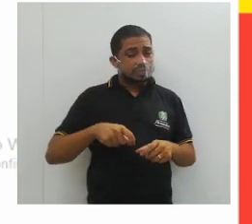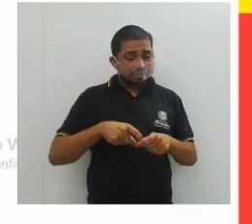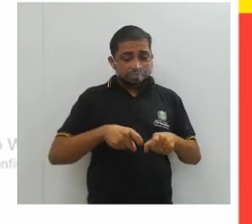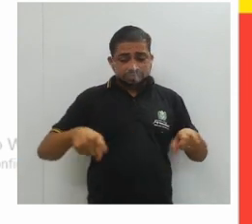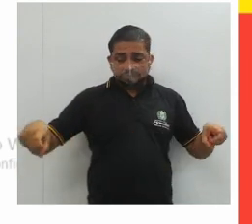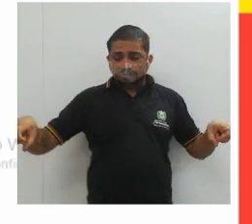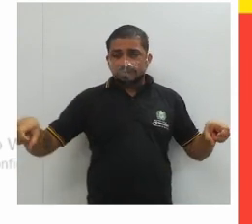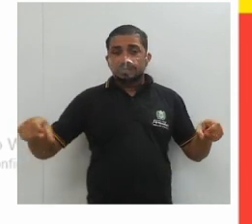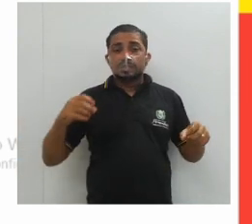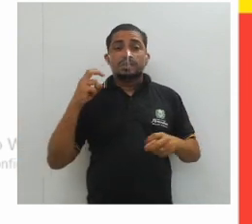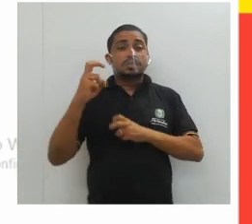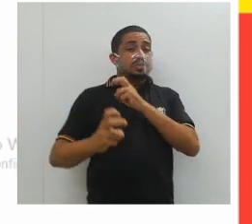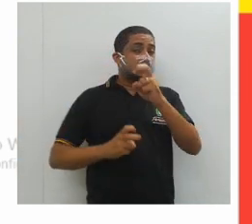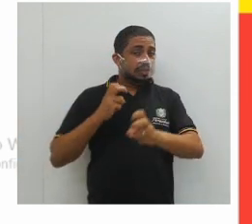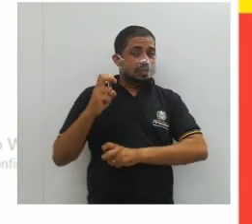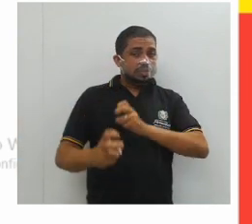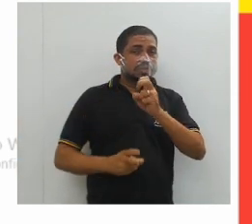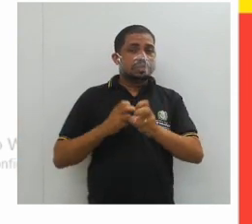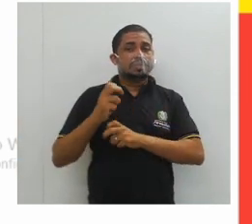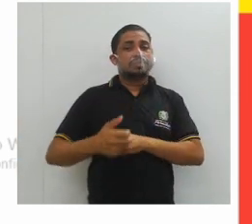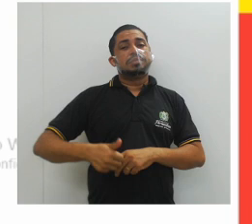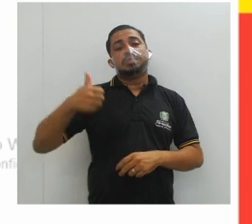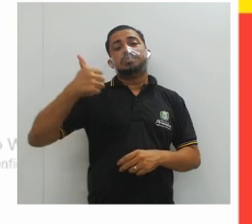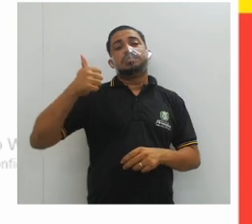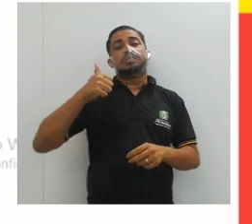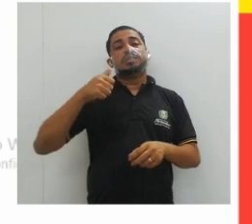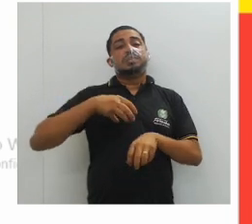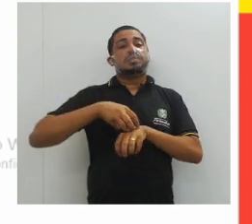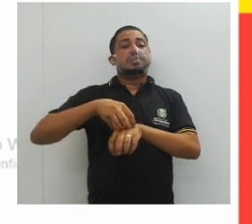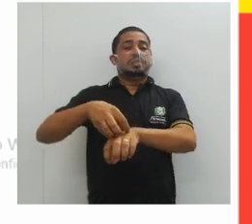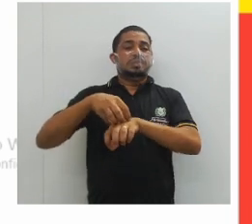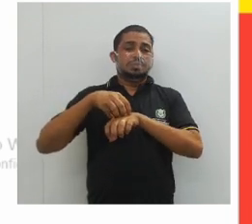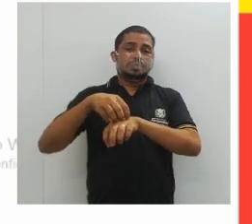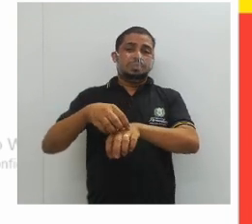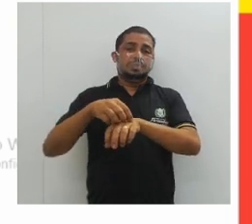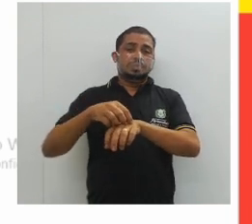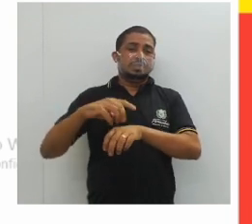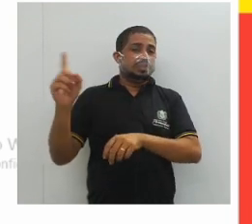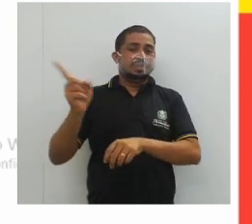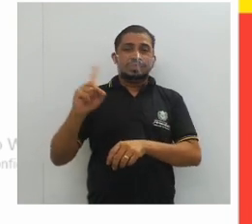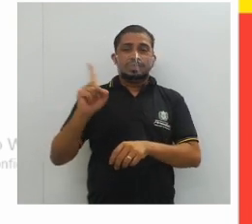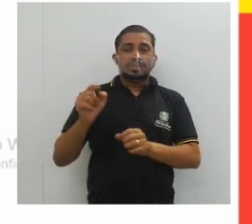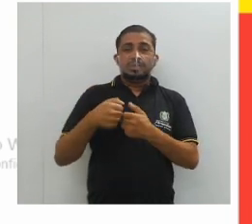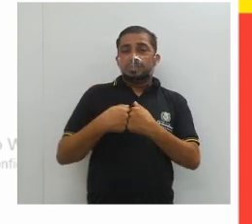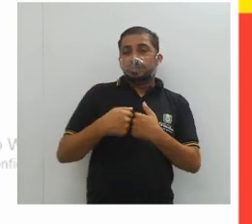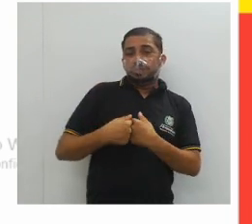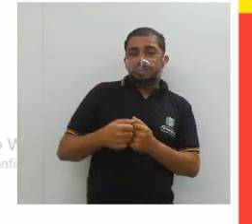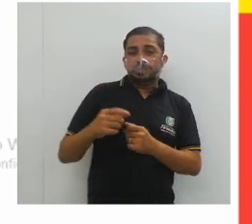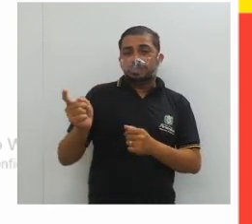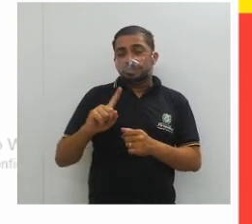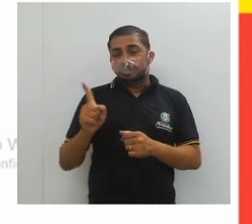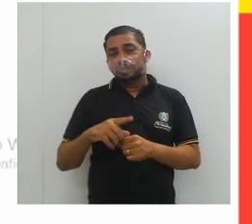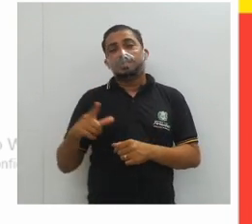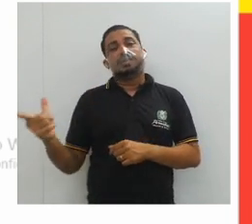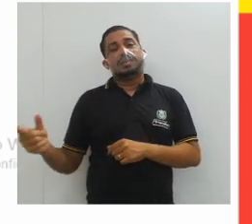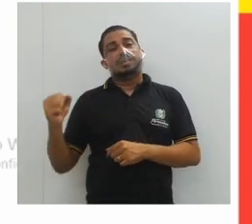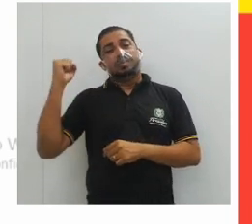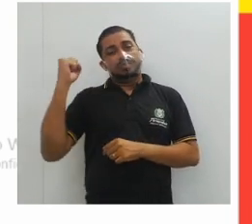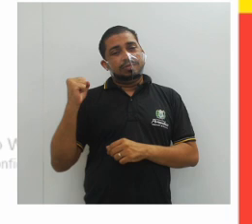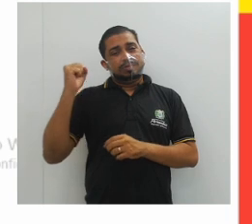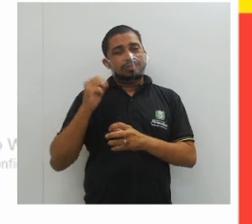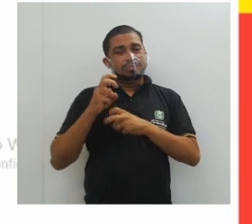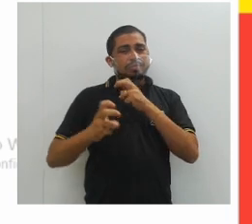um trem. O nosso primeiro transporte público não foi o ônibus de linha do tiro, foi a marcha-bomba, né? Que saía de Apipoucos e